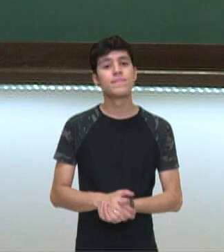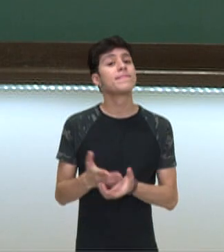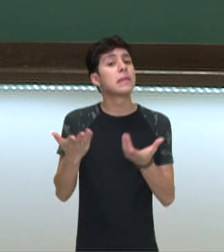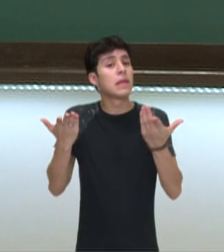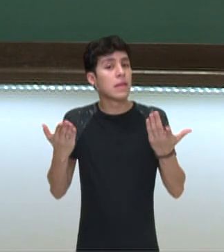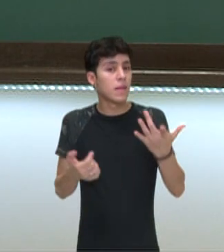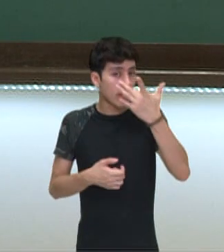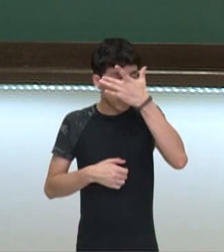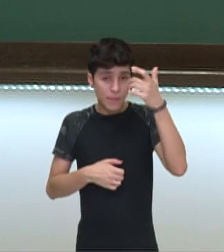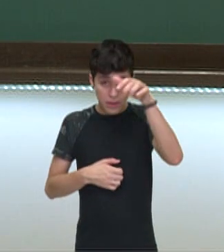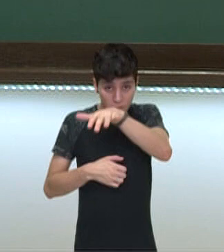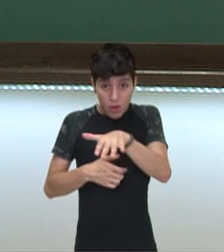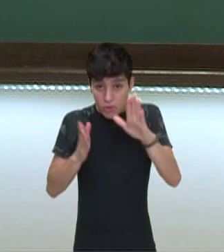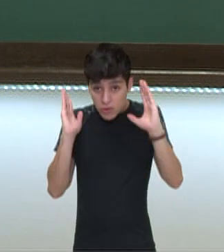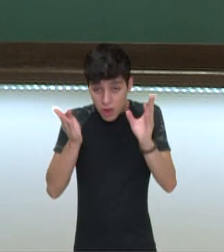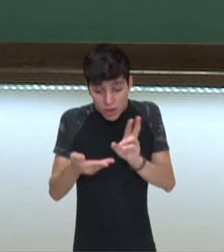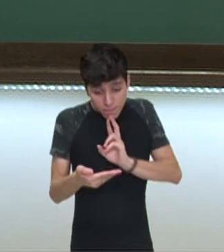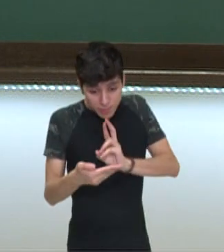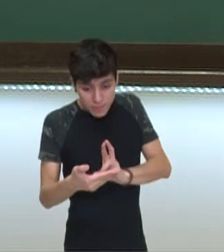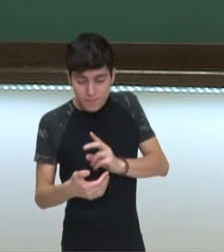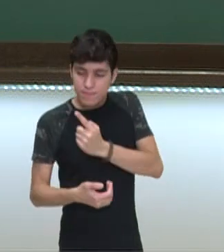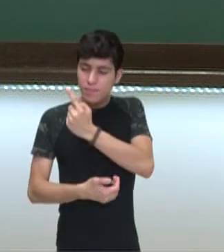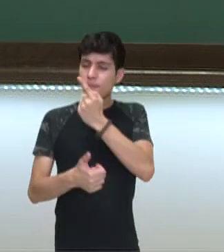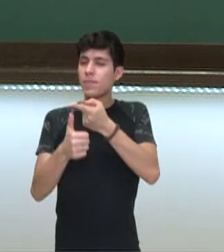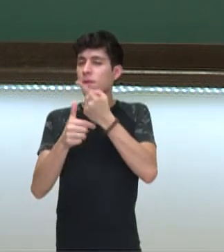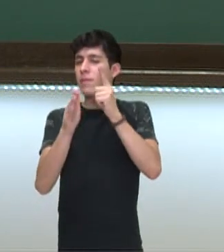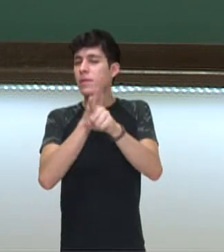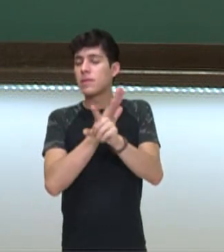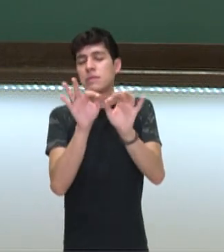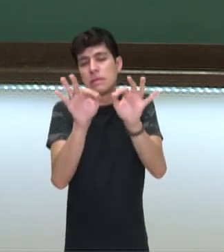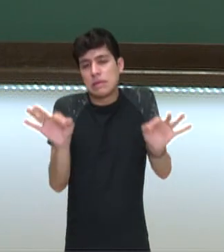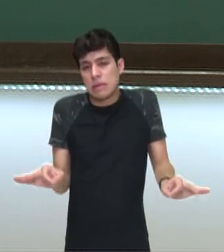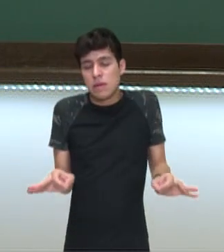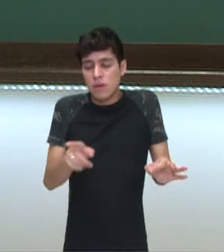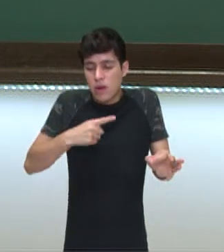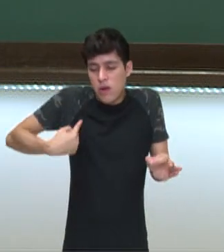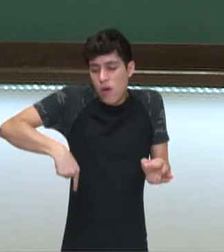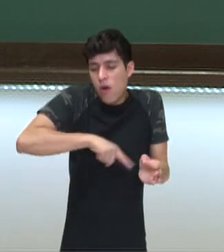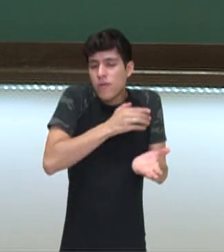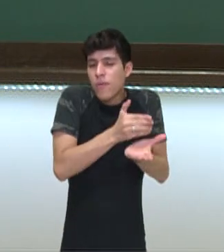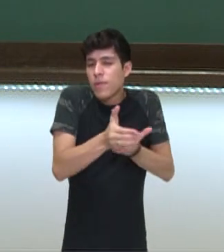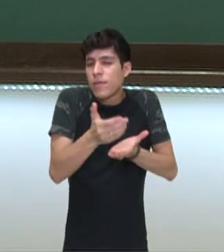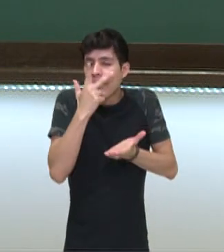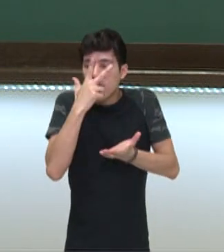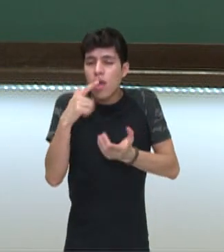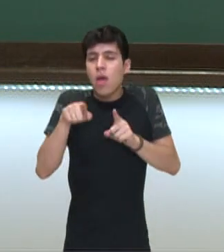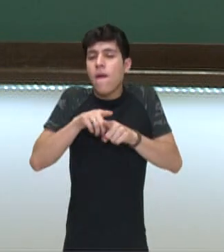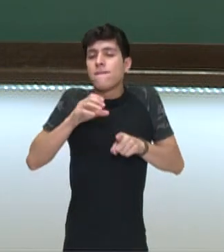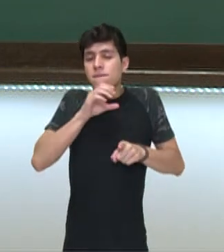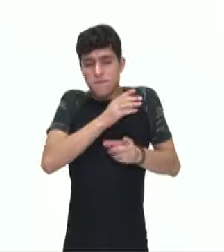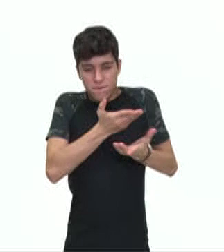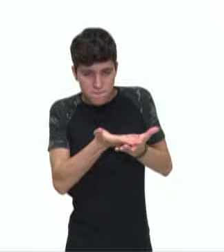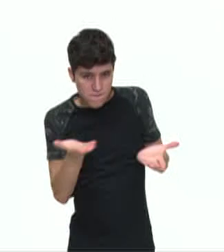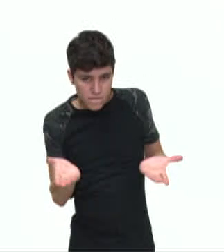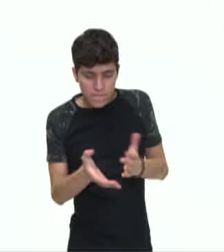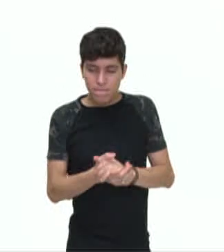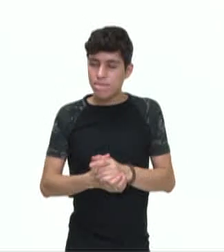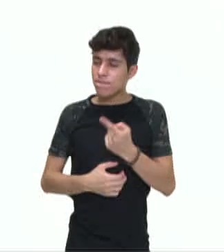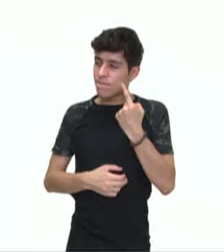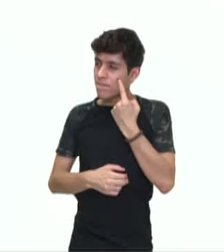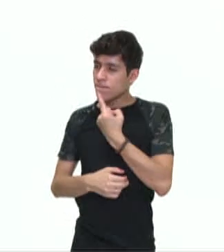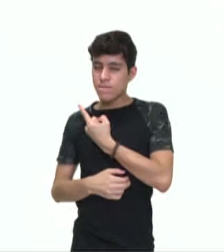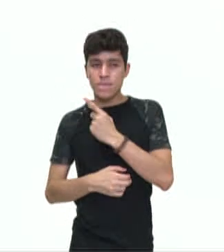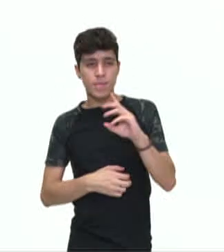Então, pessoal, responderam? Esse primeiro quiz bastante simples aí, para a gente ir esquentando para a aula de hoje. A resposta correta era a letra B,